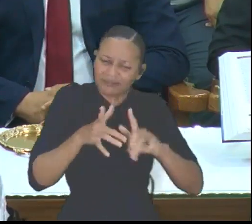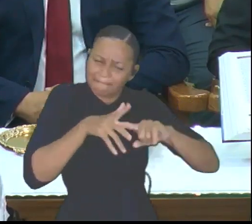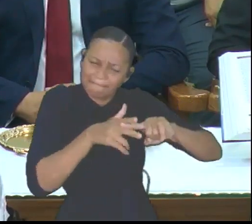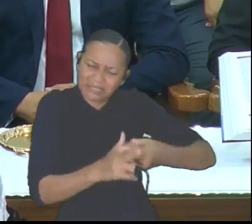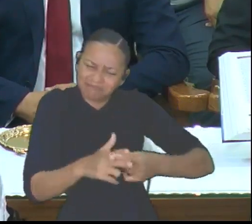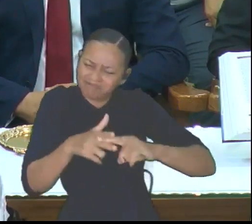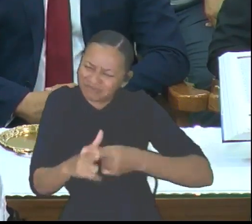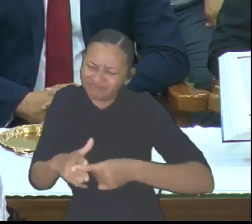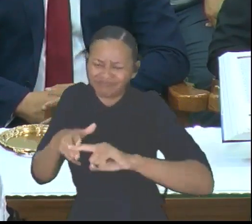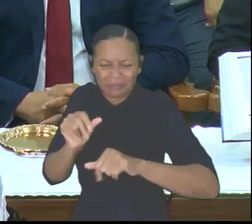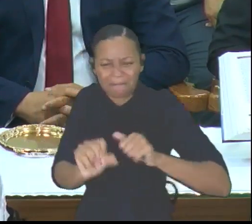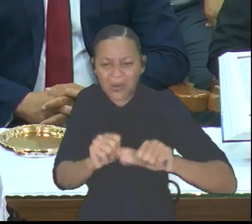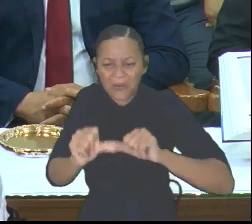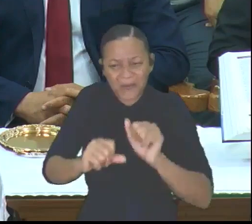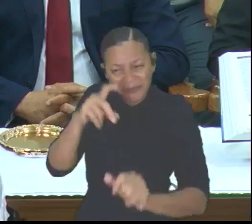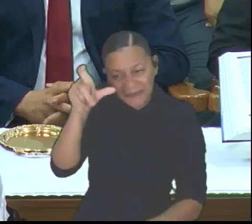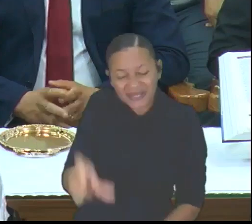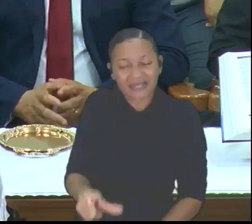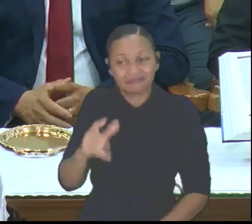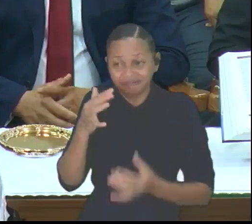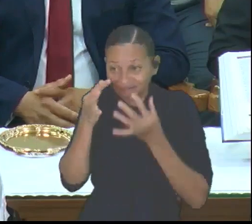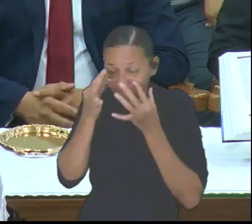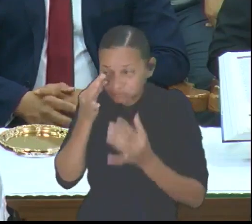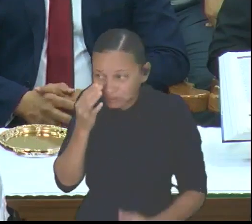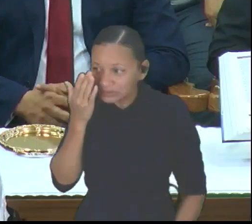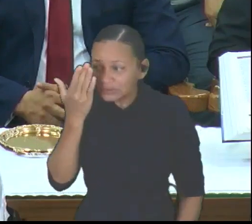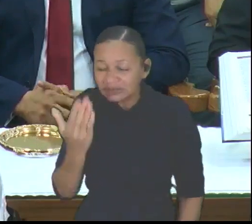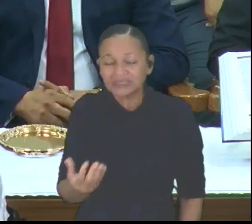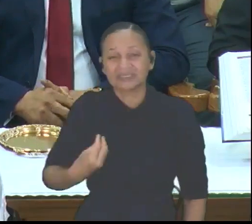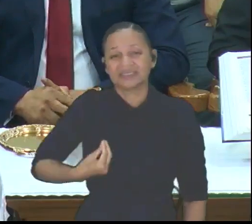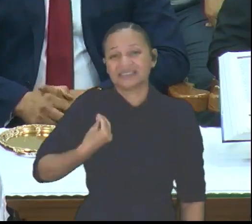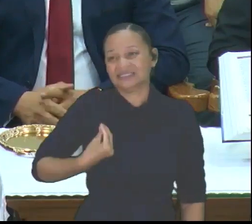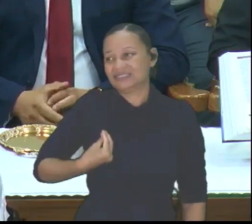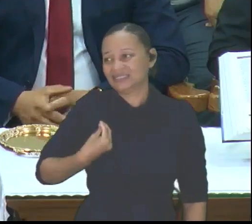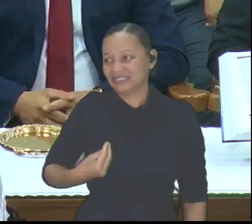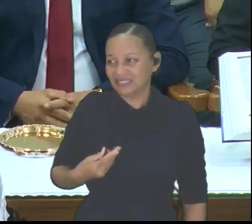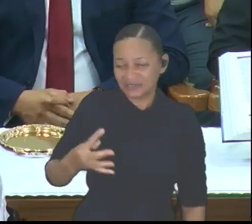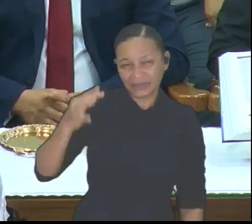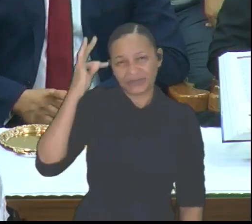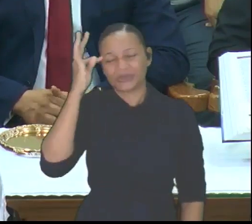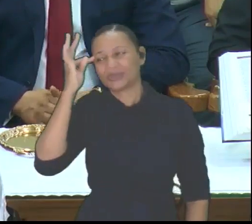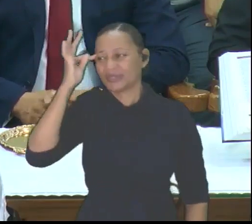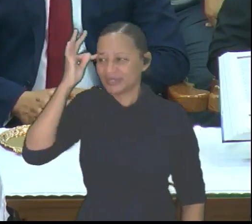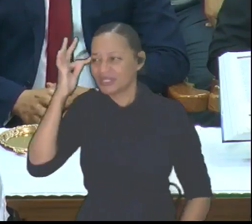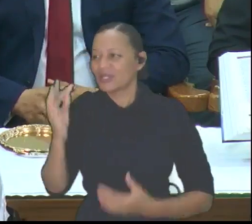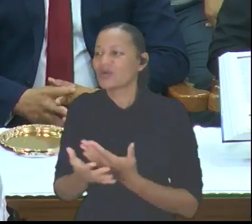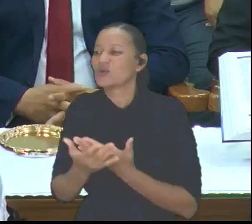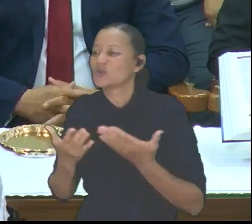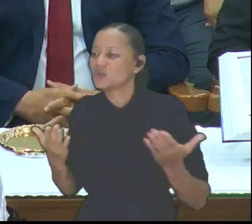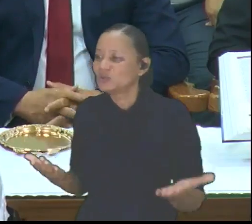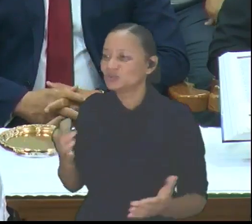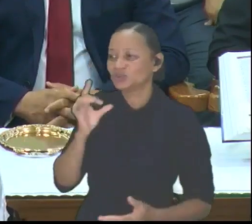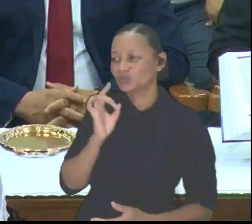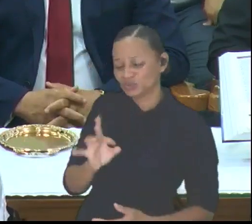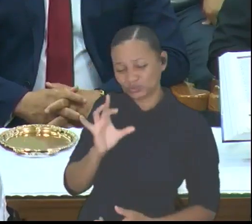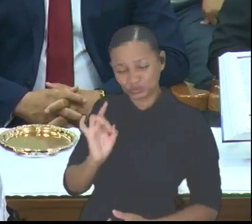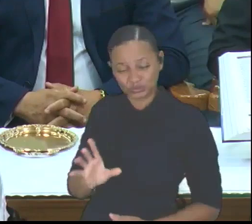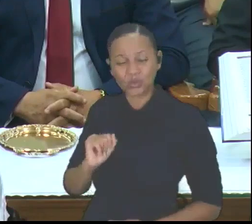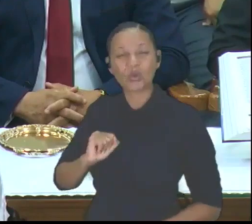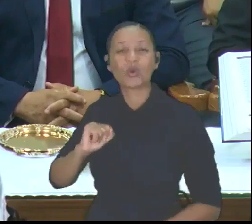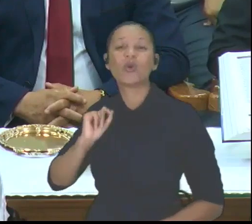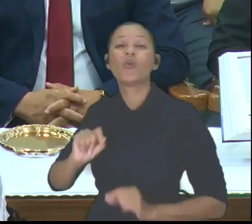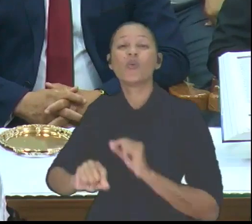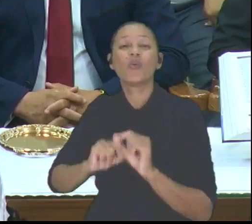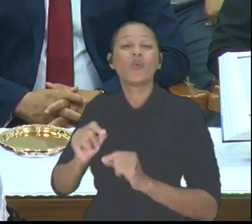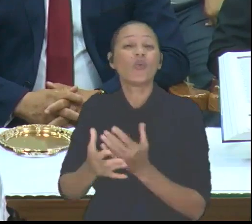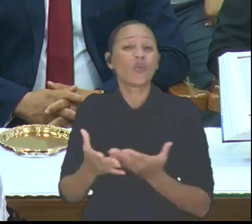tão ressaltada e tão evidente na vida de Tomé. Apenas João se detém um pouco